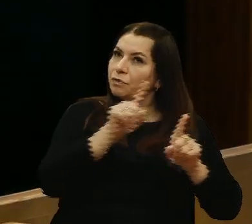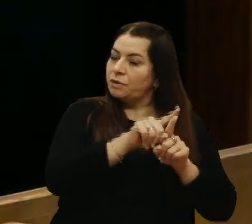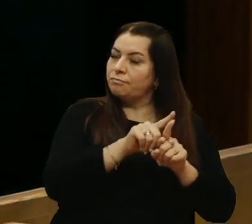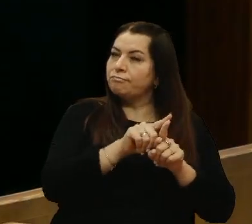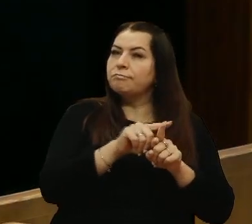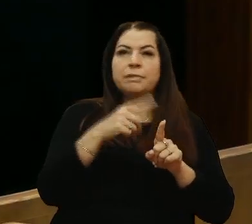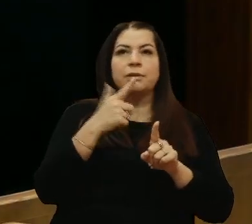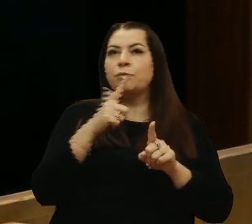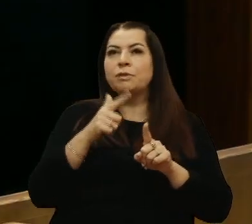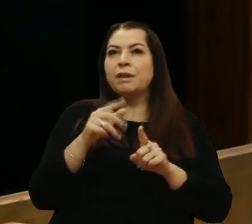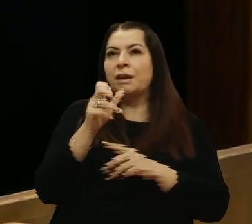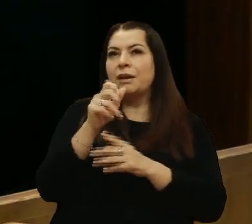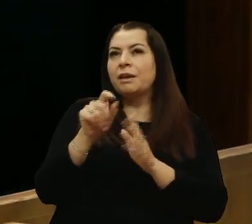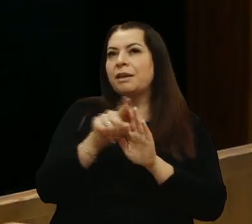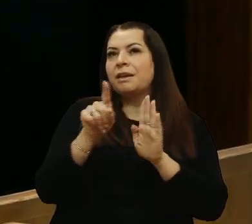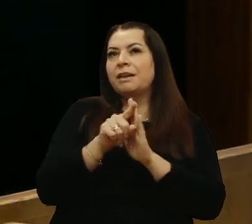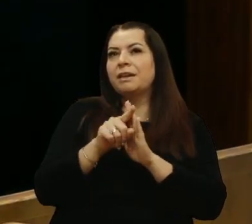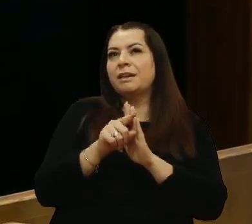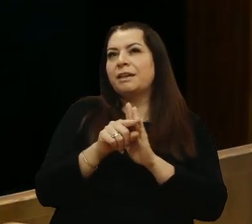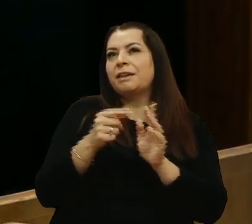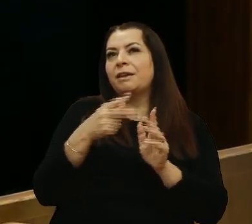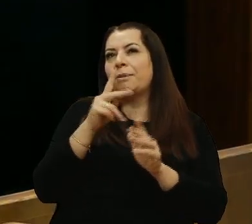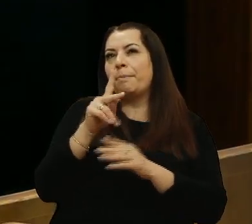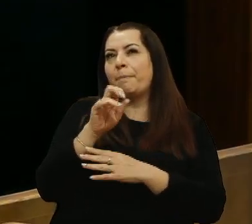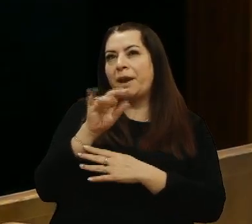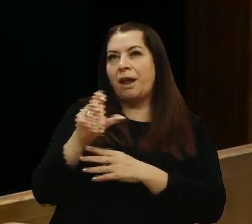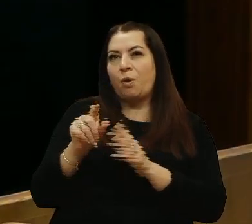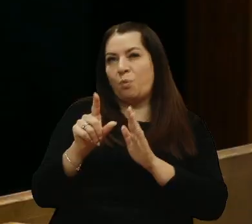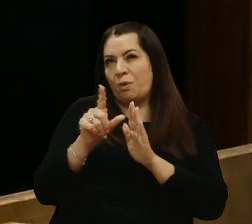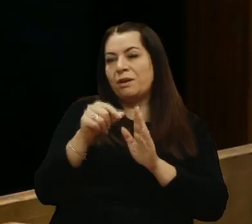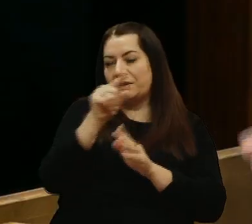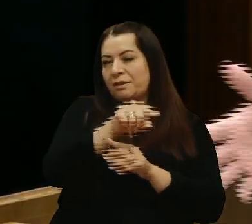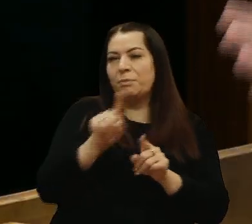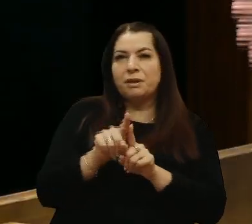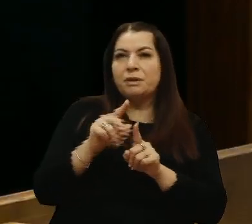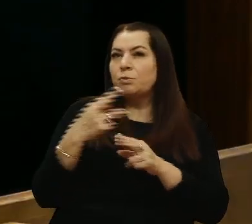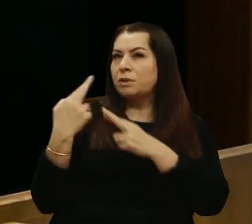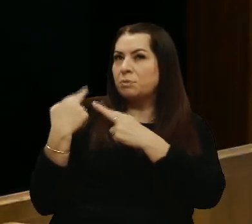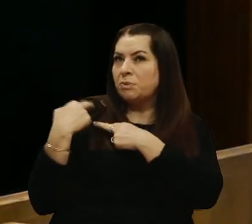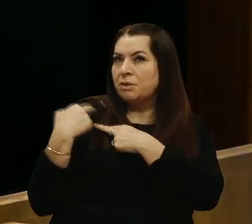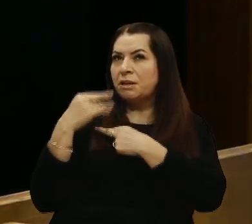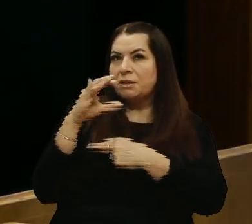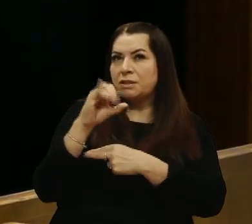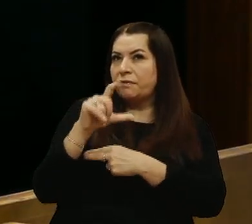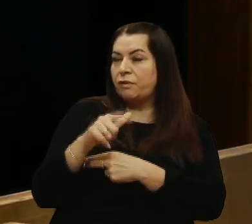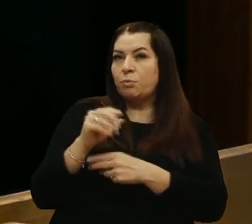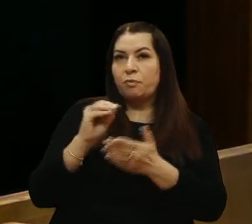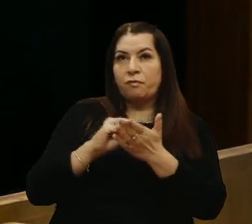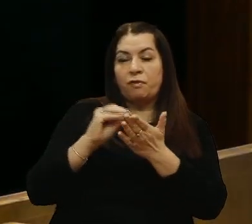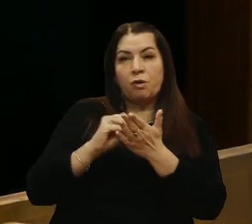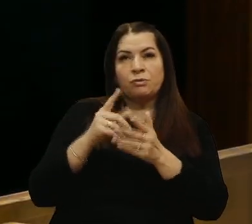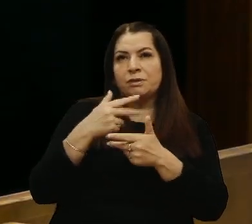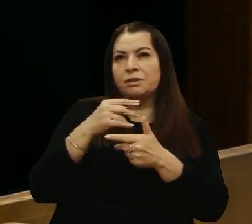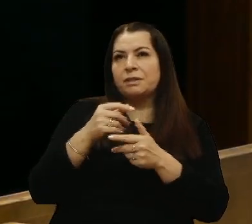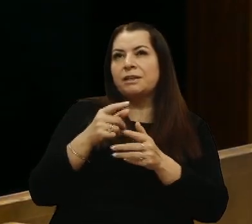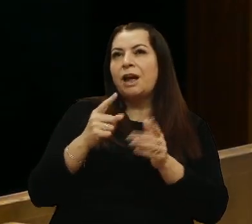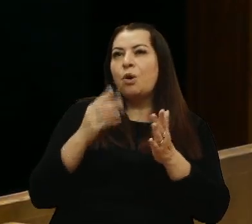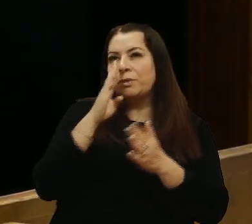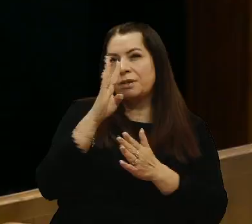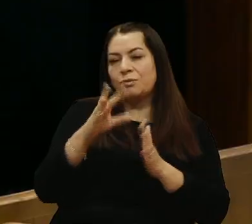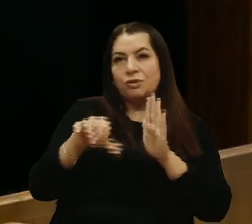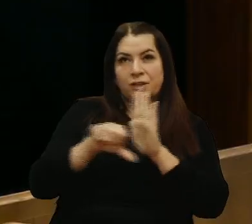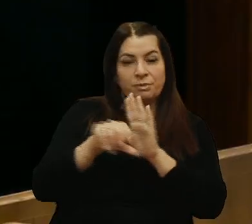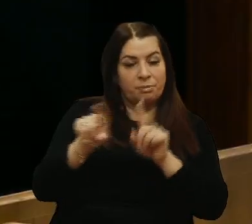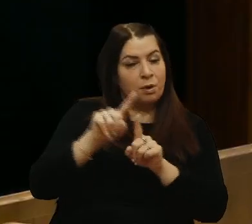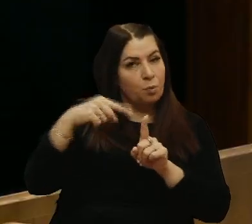não há tipo penal para falsa comunicação de crime é uma mentira, e falar que não há responsabilidade civil pela falsa comunicação de crime é outra. O Código Penal, no seu